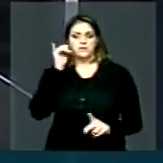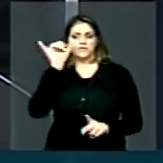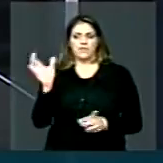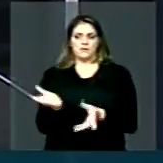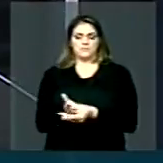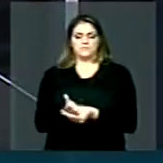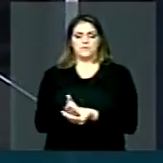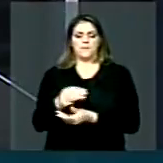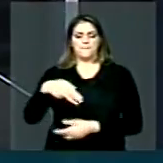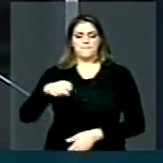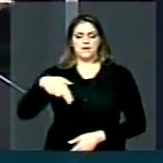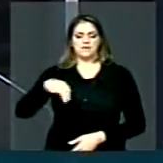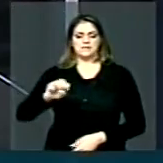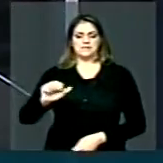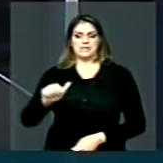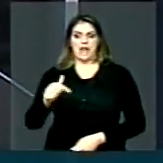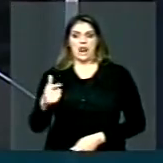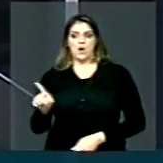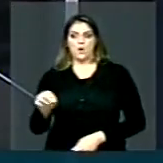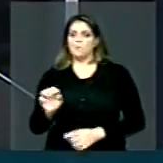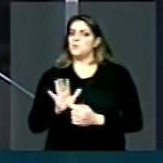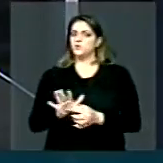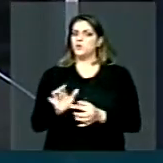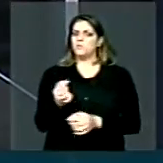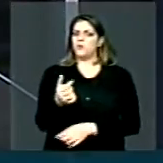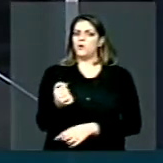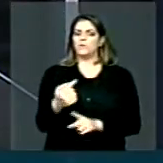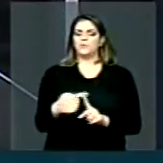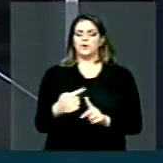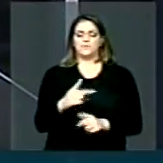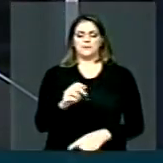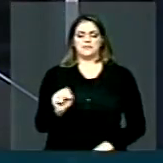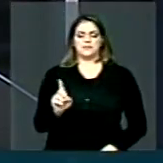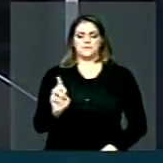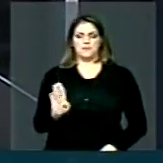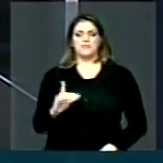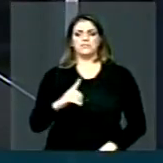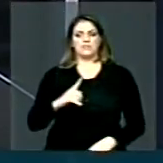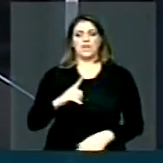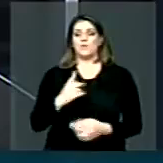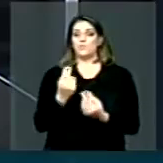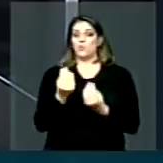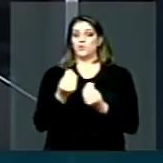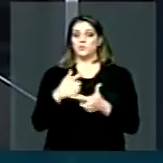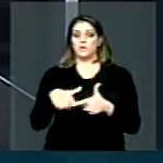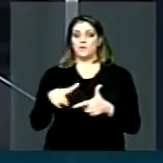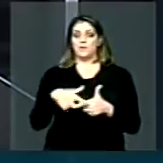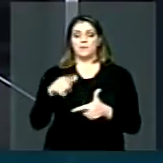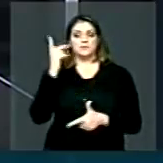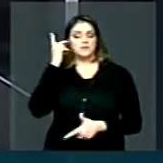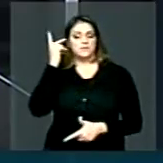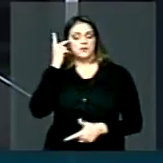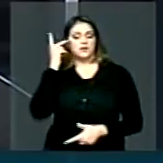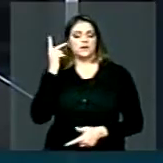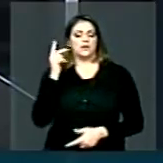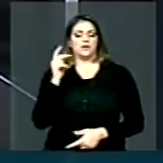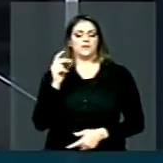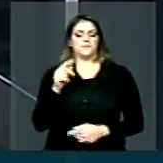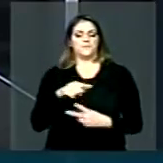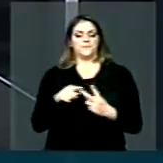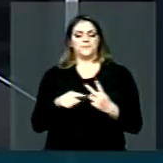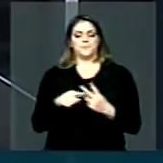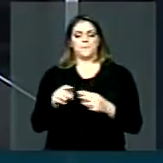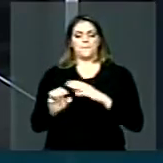Aliás, a mídia cobriu pouco isso, porque os tucanos estão enrolados em São Paulo com a Alstom e a Siemens